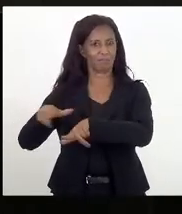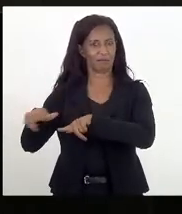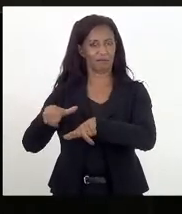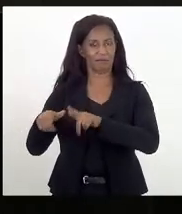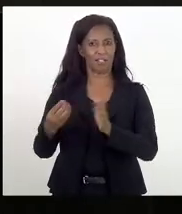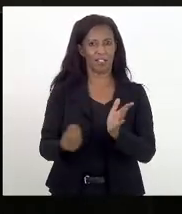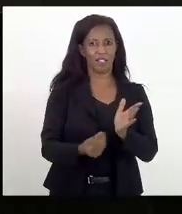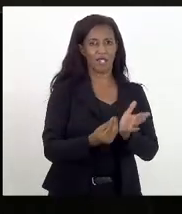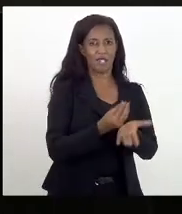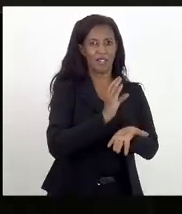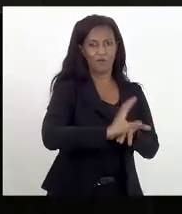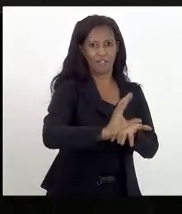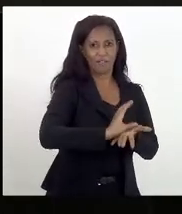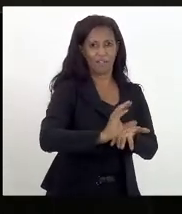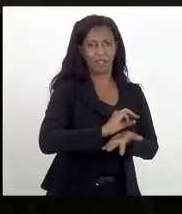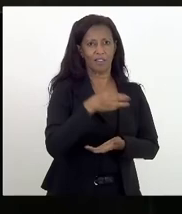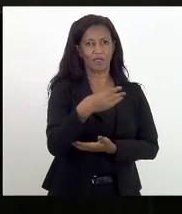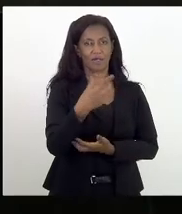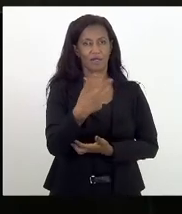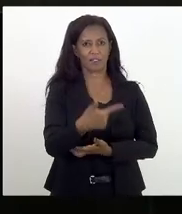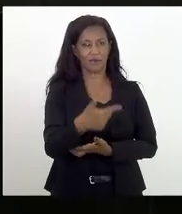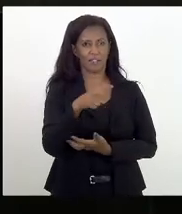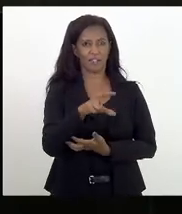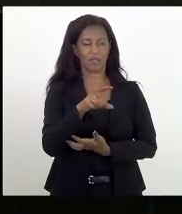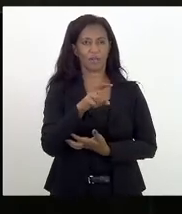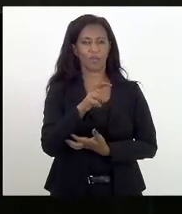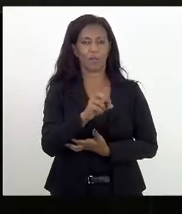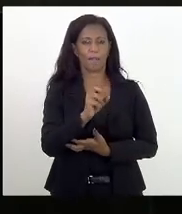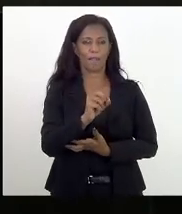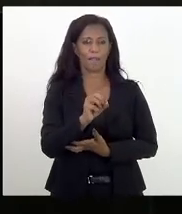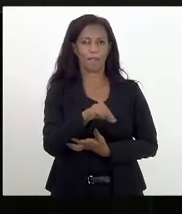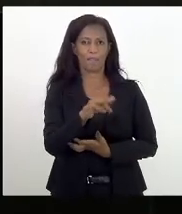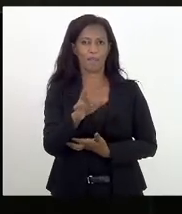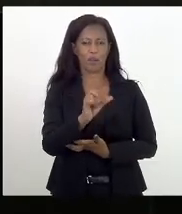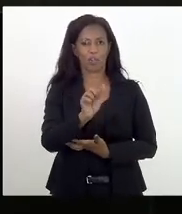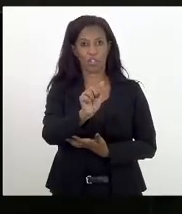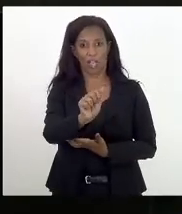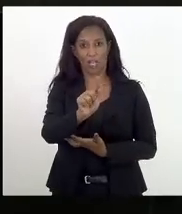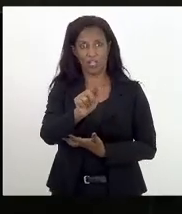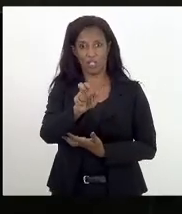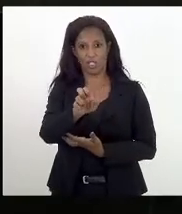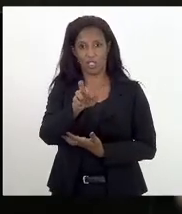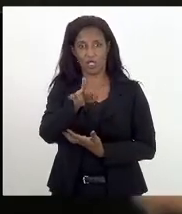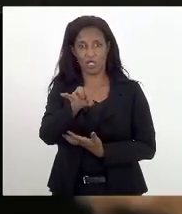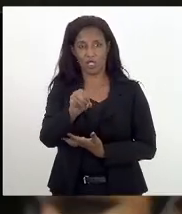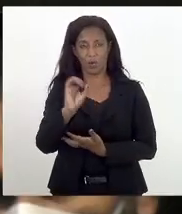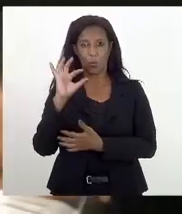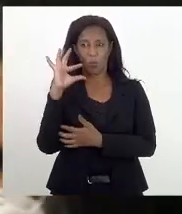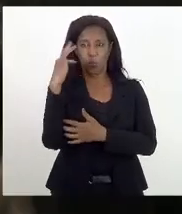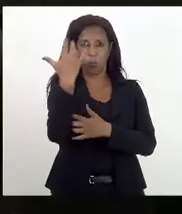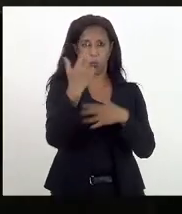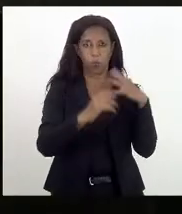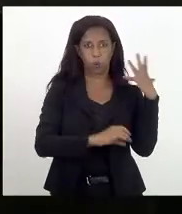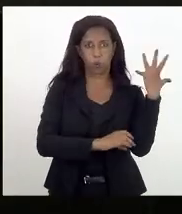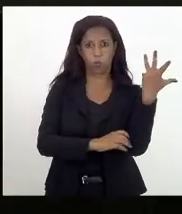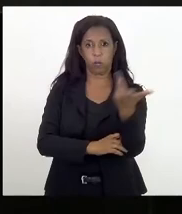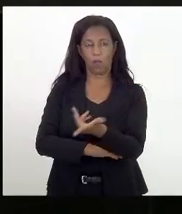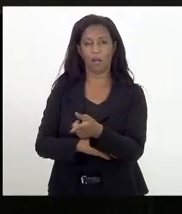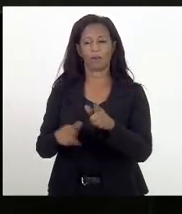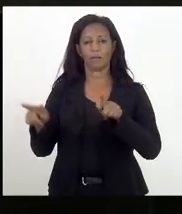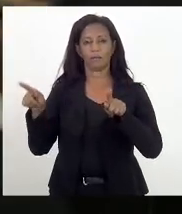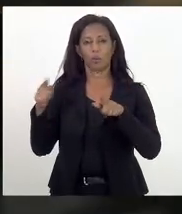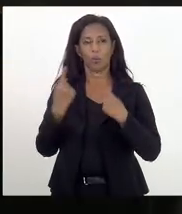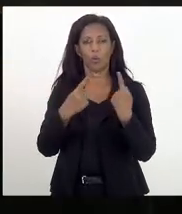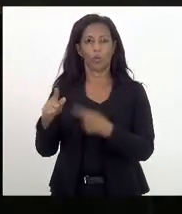o investimento é de 320 e para fortalecer age Rio meio ambiente a luta contra geosmina